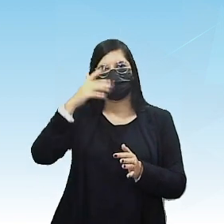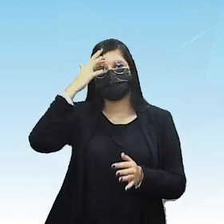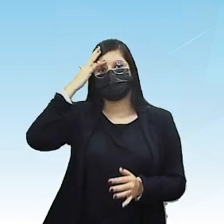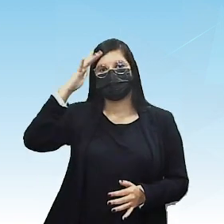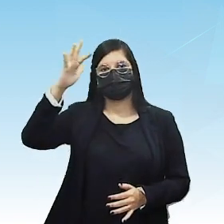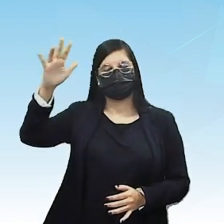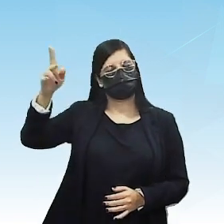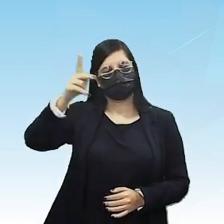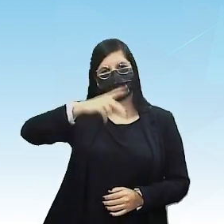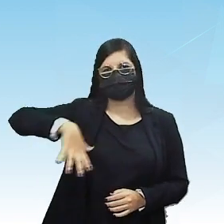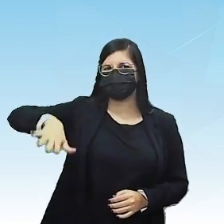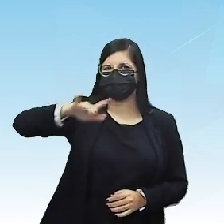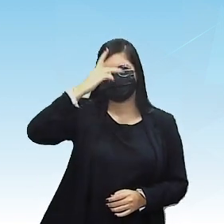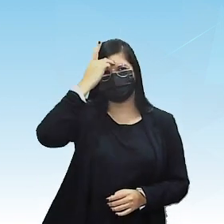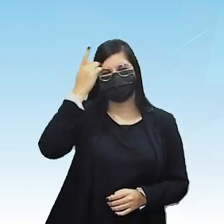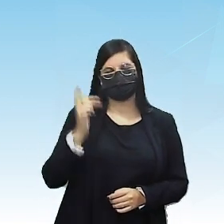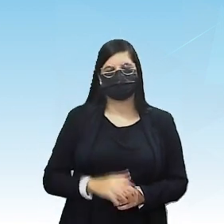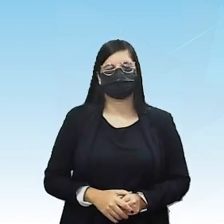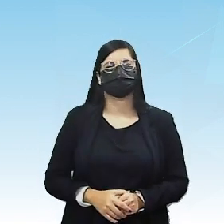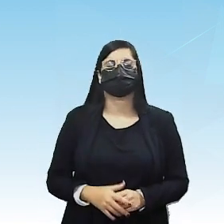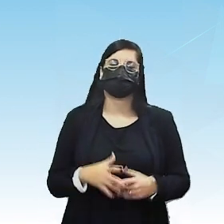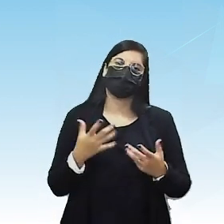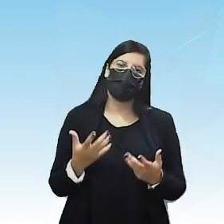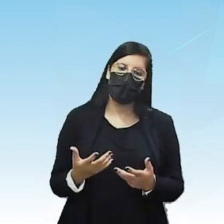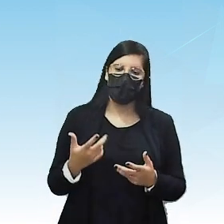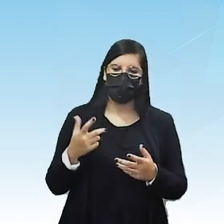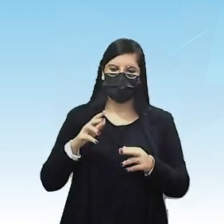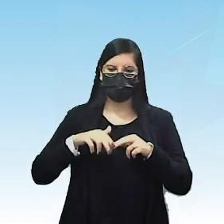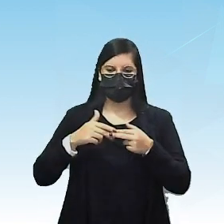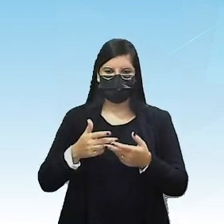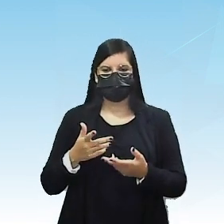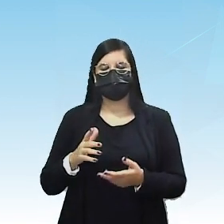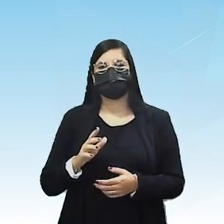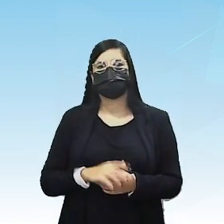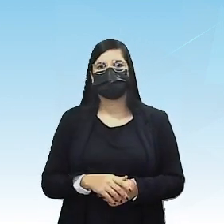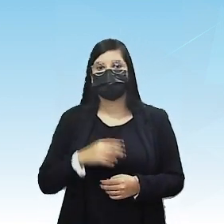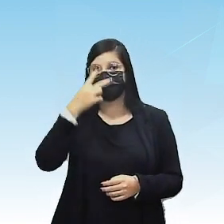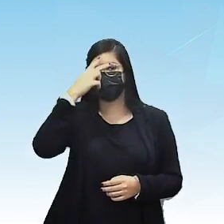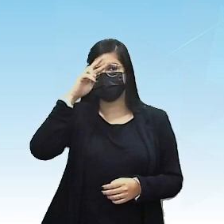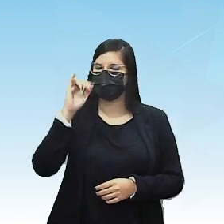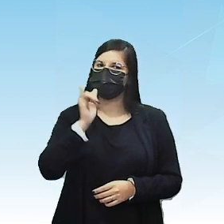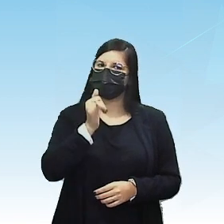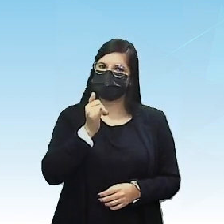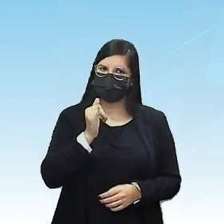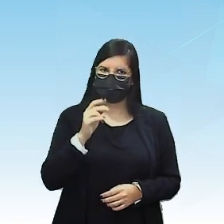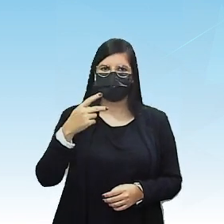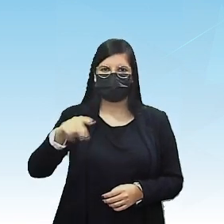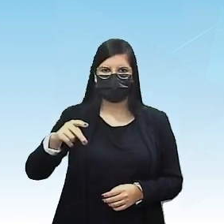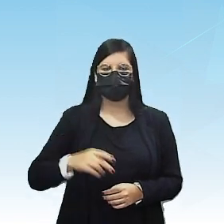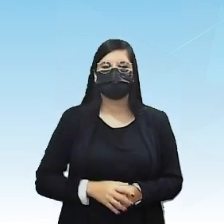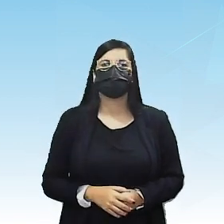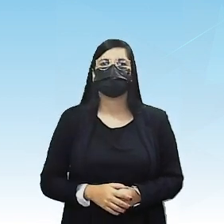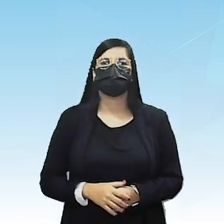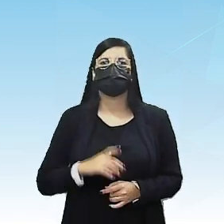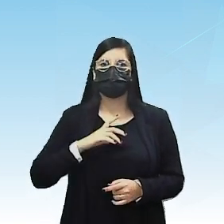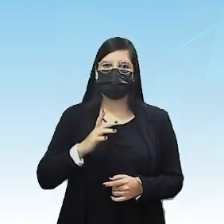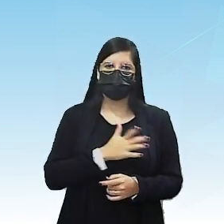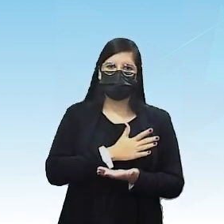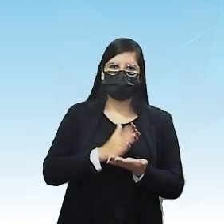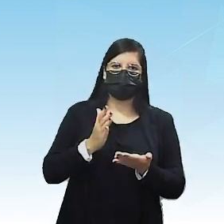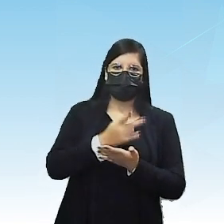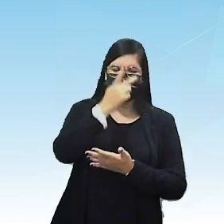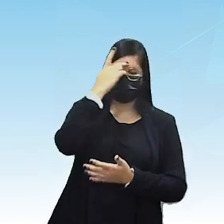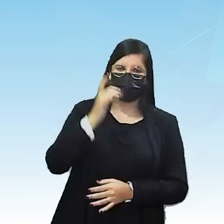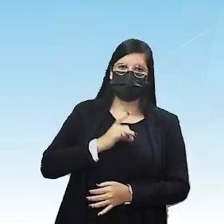imaginário, né? Faz parte do nosso folclore. Né? Então, a lenda da comadre Florzinha. Né? Então, aí tem gente até que tem medo de escutar um